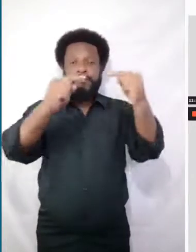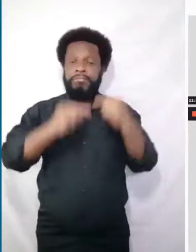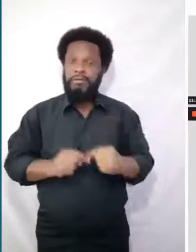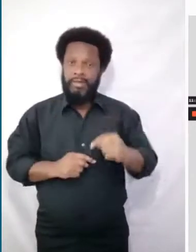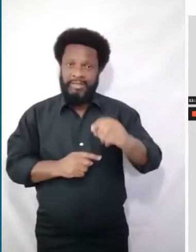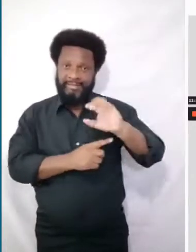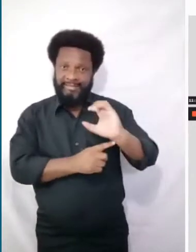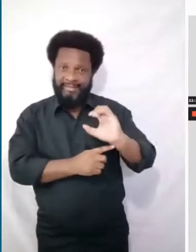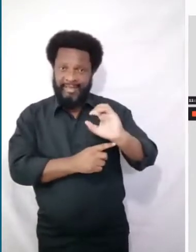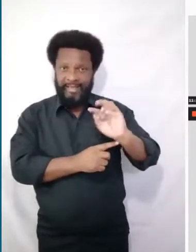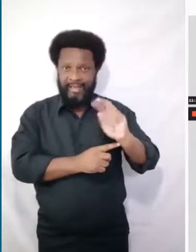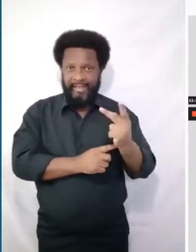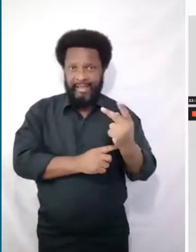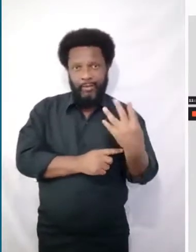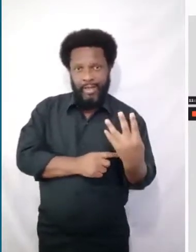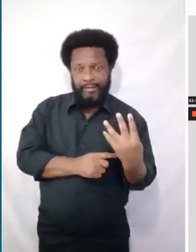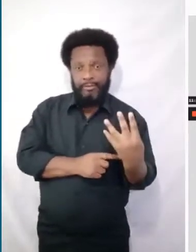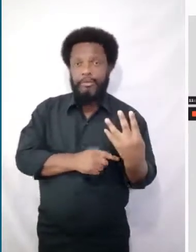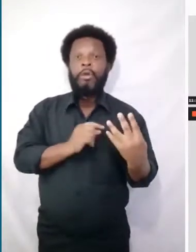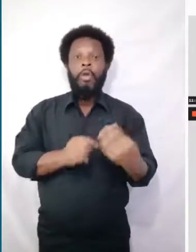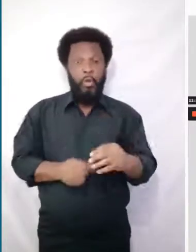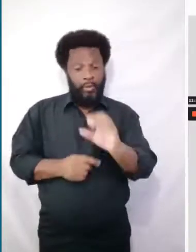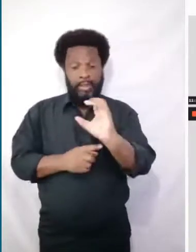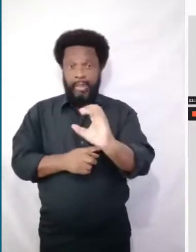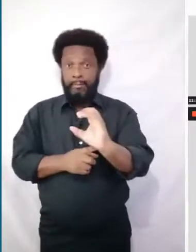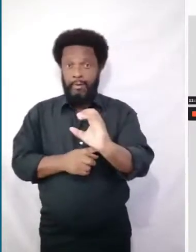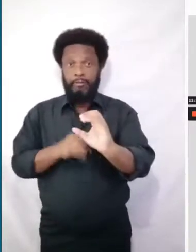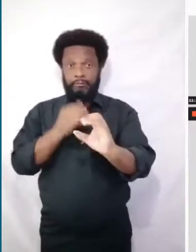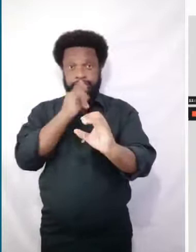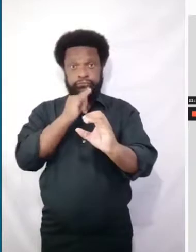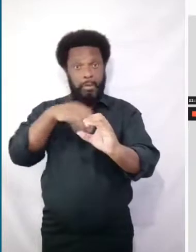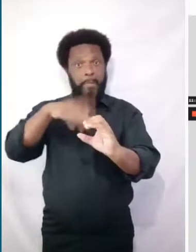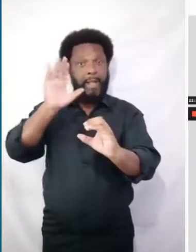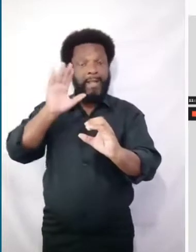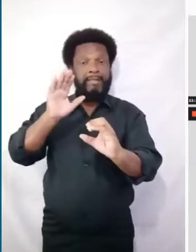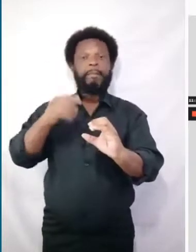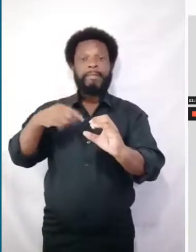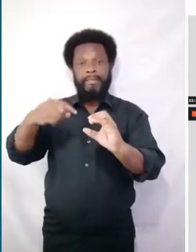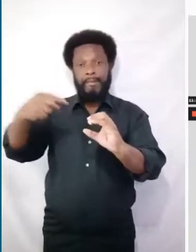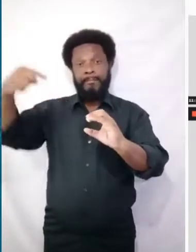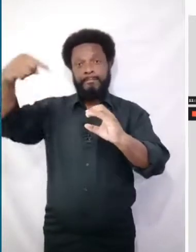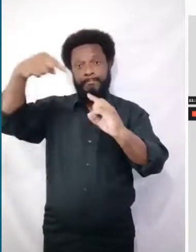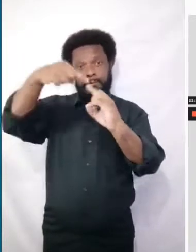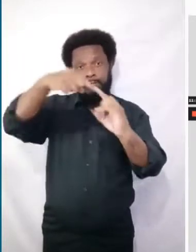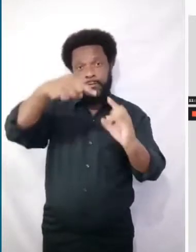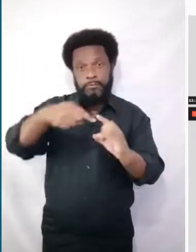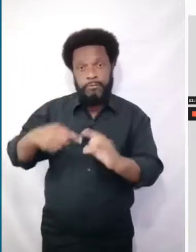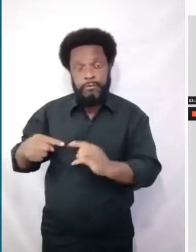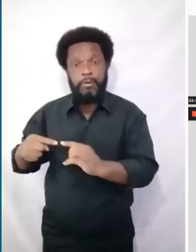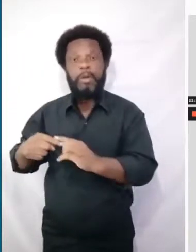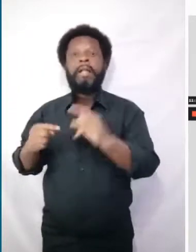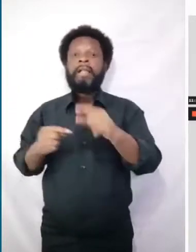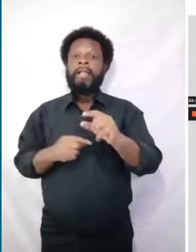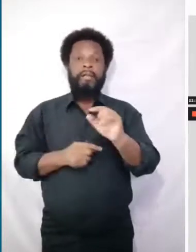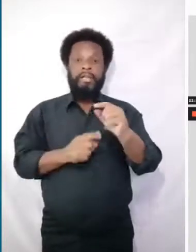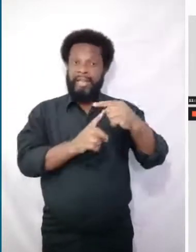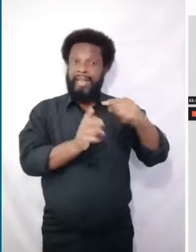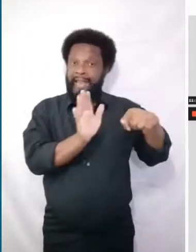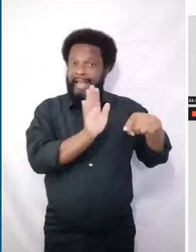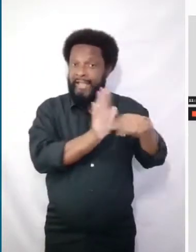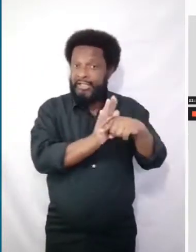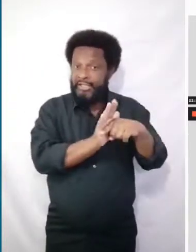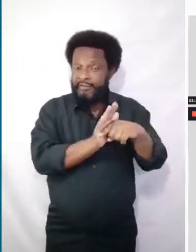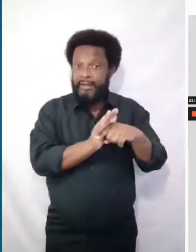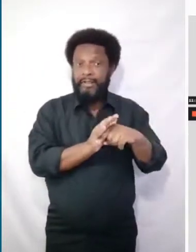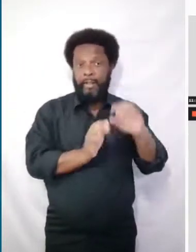certo? E por último, molécula de CH4, carbono. Ele é mais eletronegativo que o hidrogênio, então para cada ligação, a carga